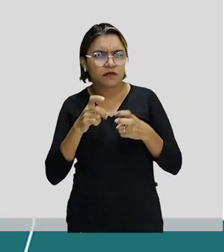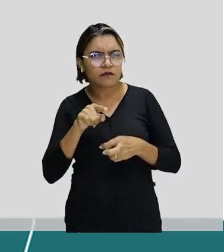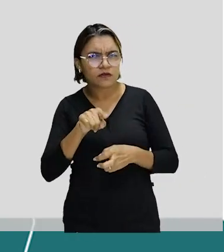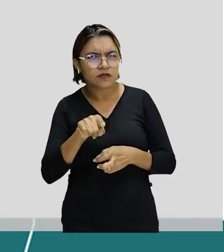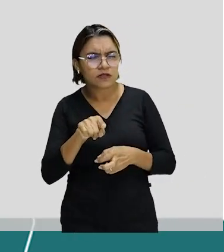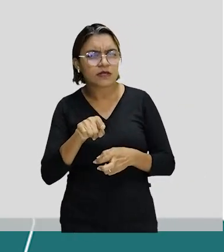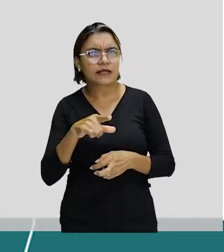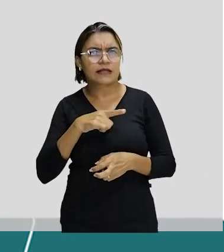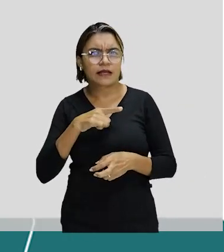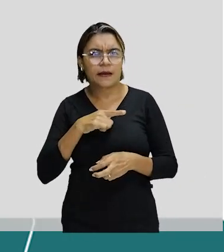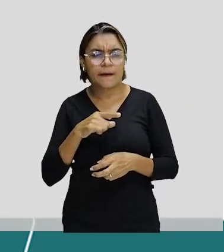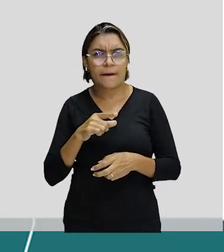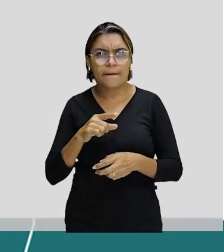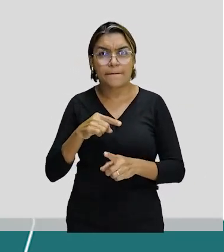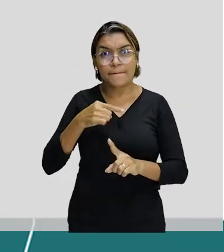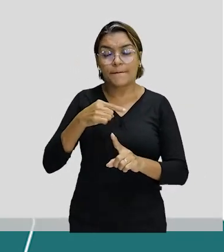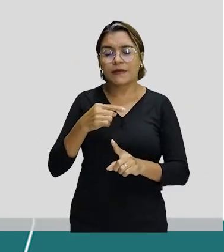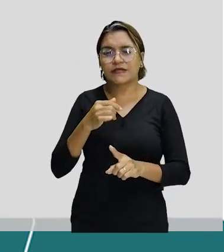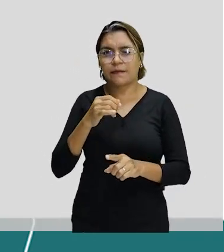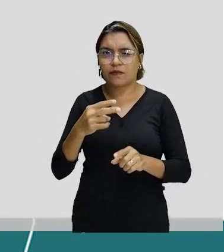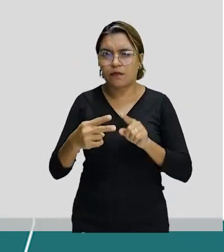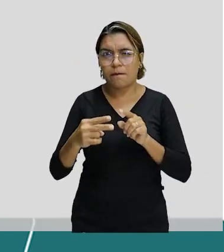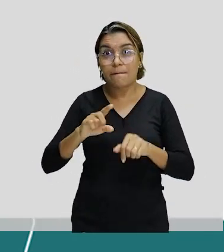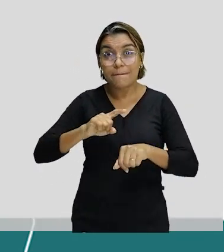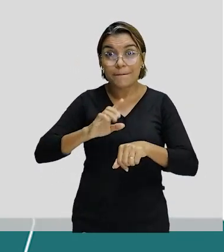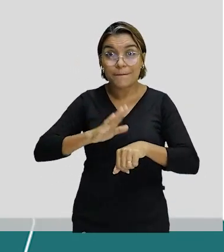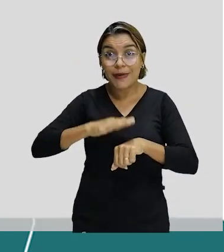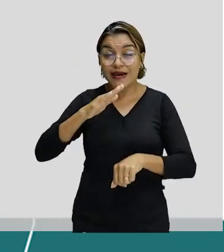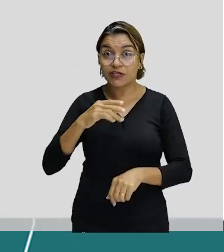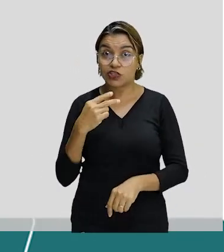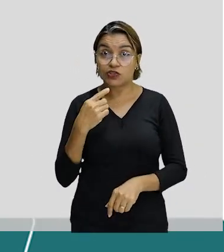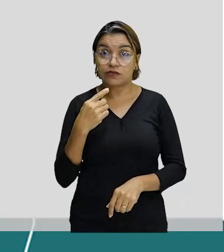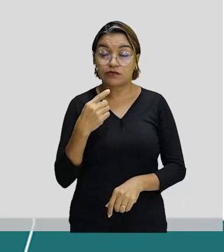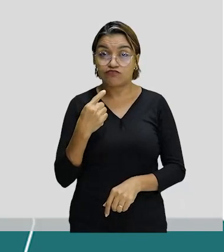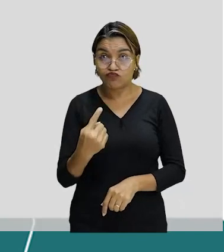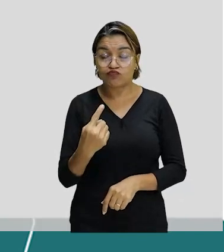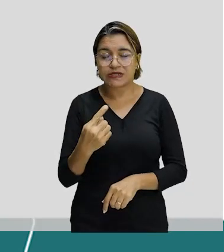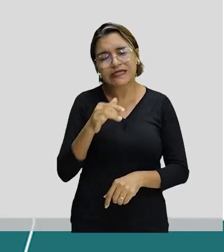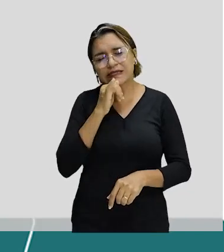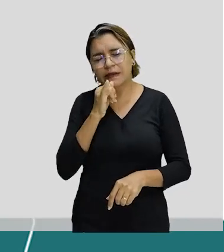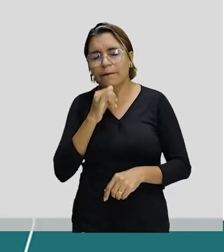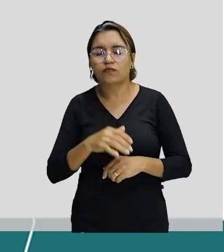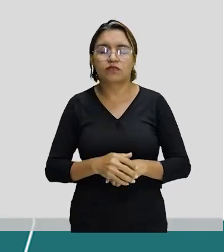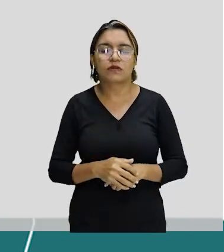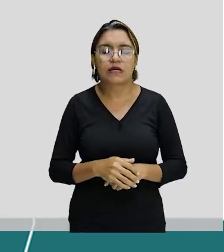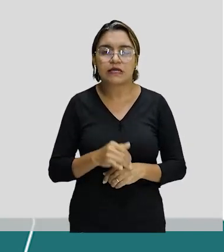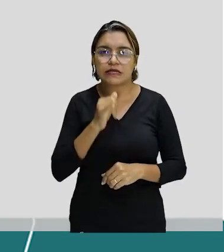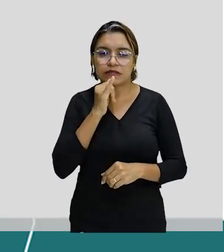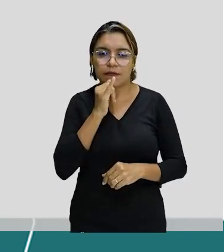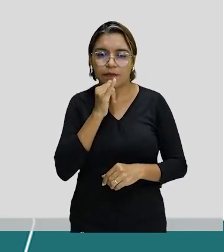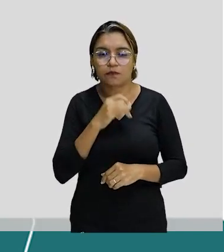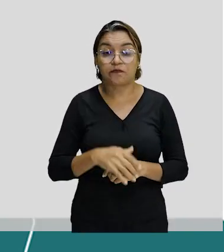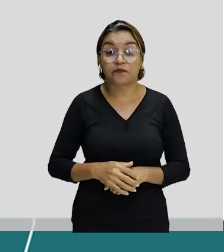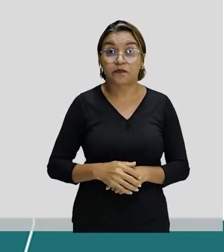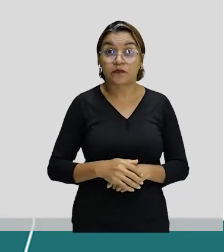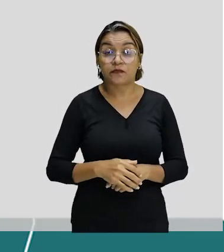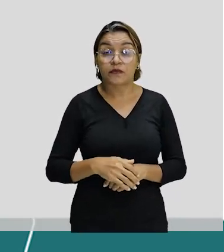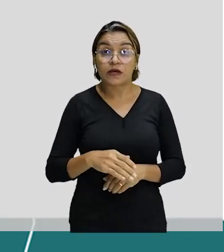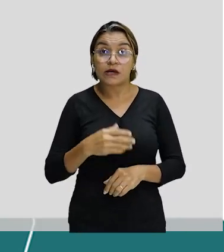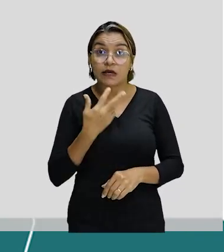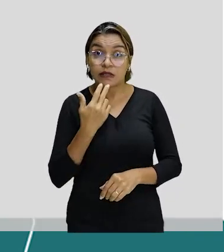vai ter mais de um advérbio em uma mesma sentença. Quando isso acontece, existe na língua inglesa uma